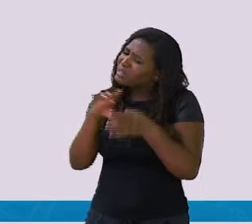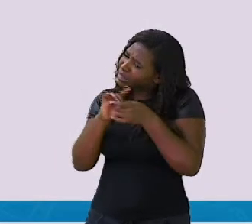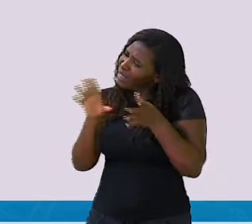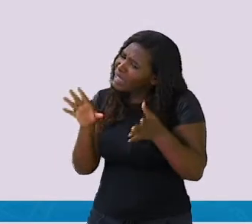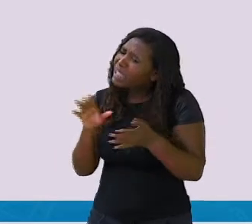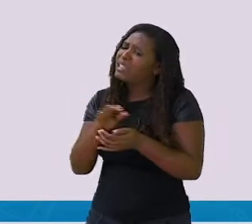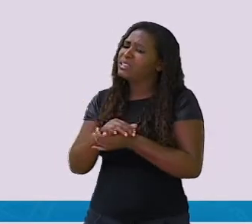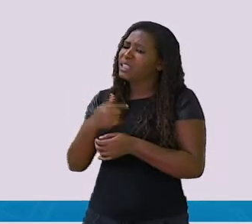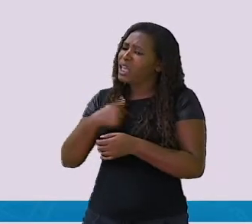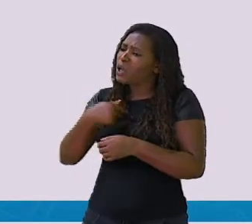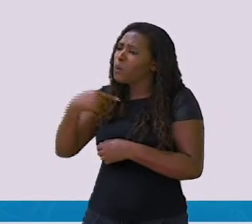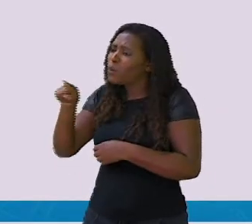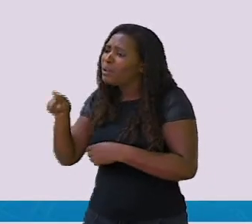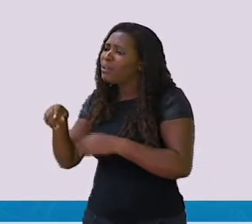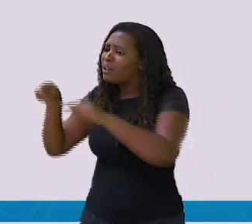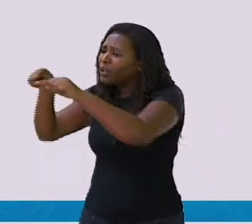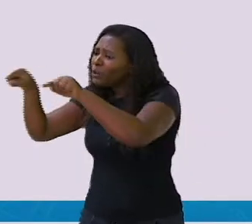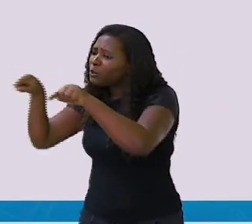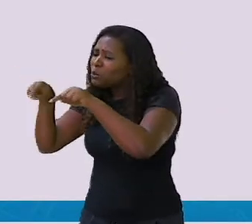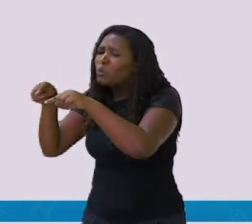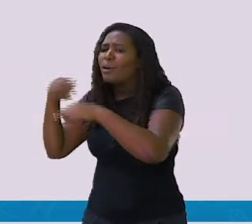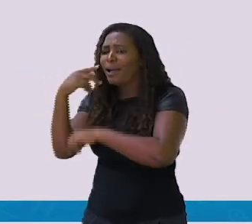uma imagem que representa aí